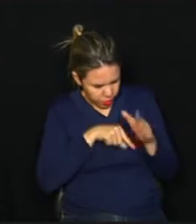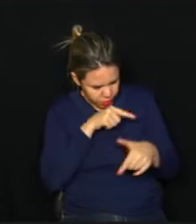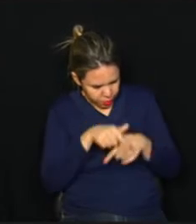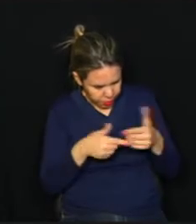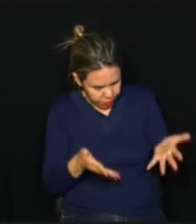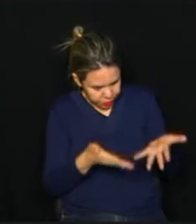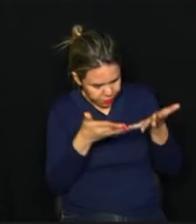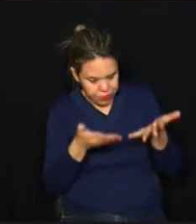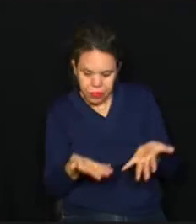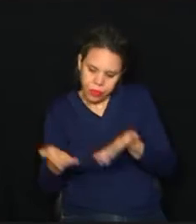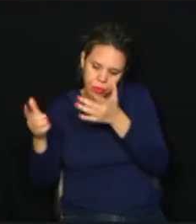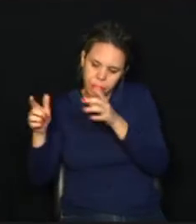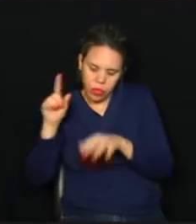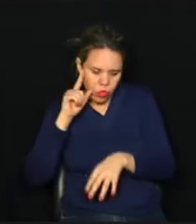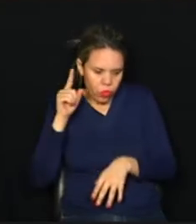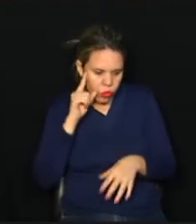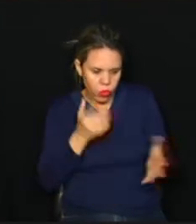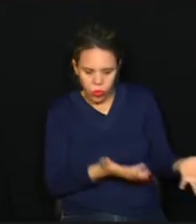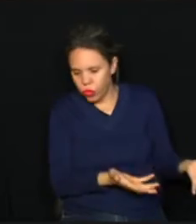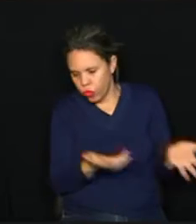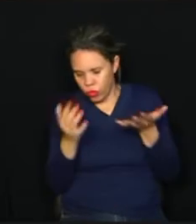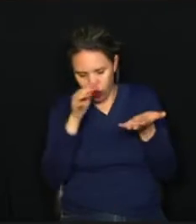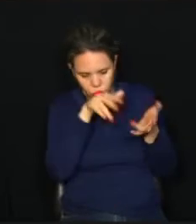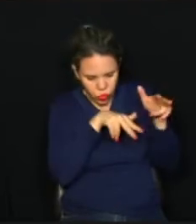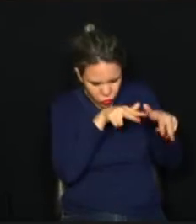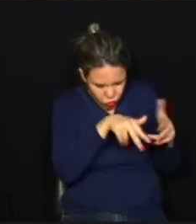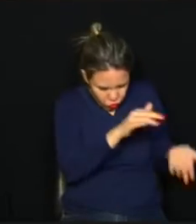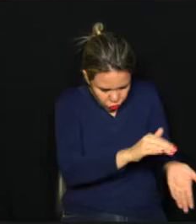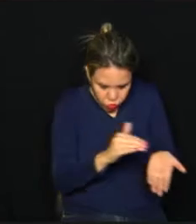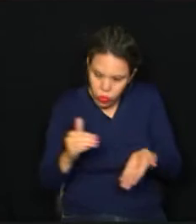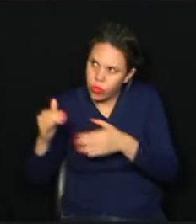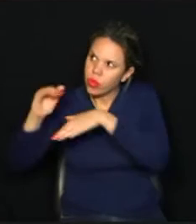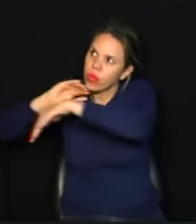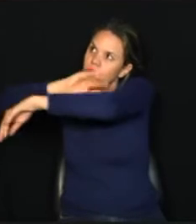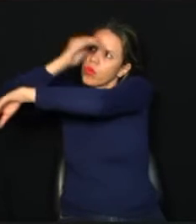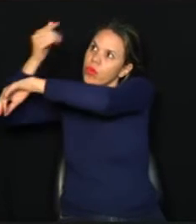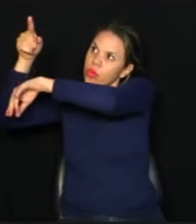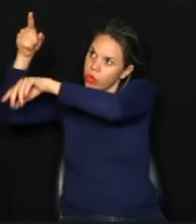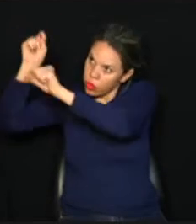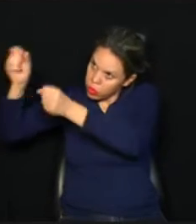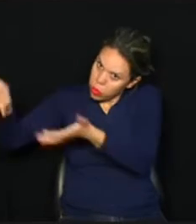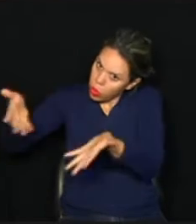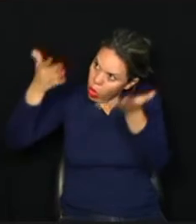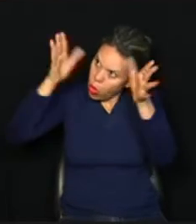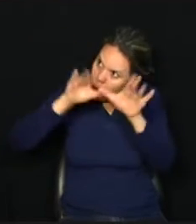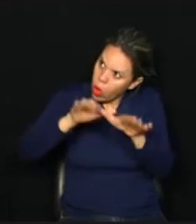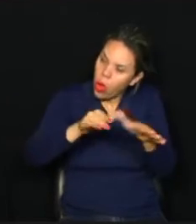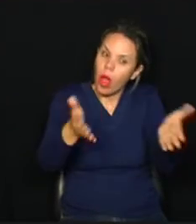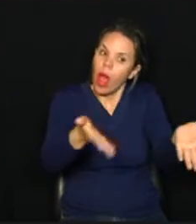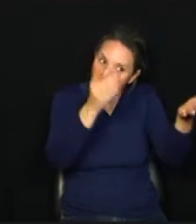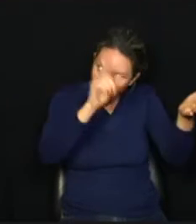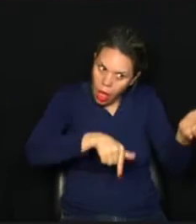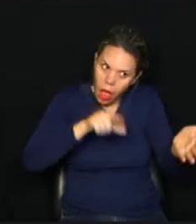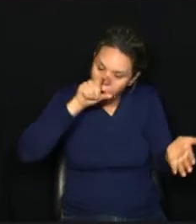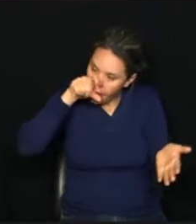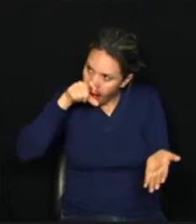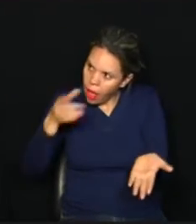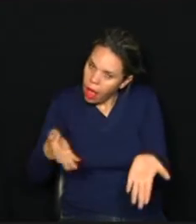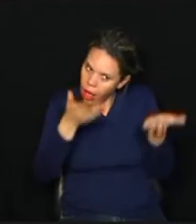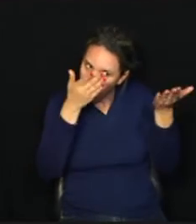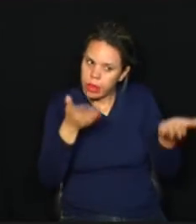de levá-la todos os dias ao alto do penhasco e dizer: você pode voar, você é uma águia.